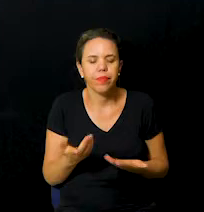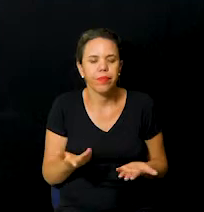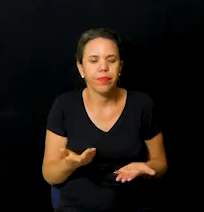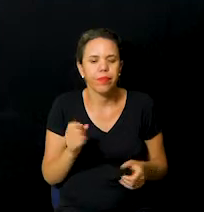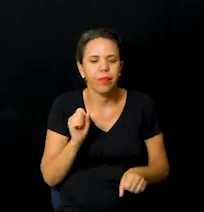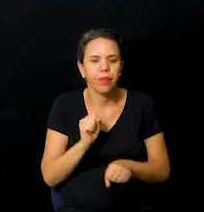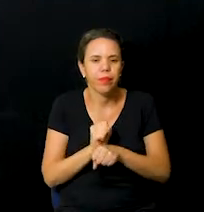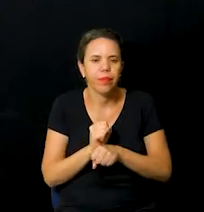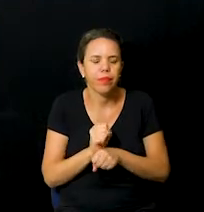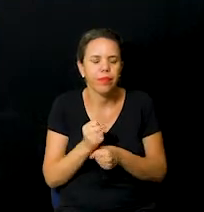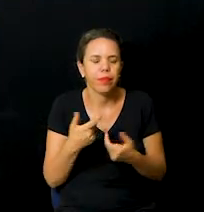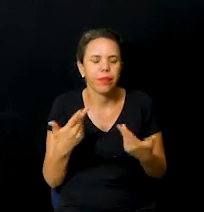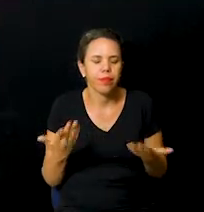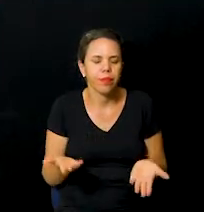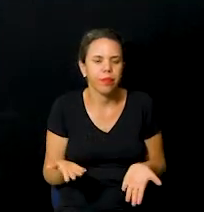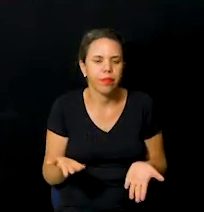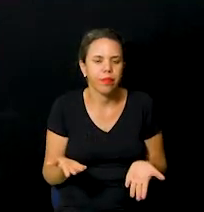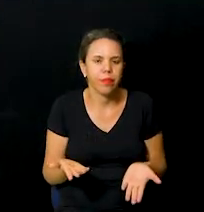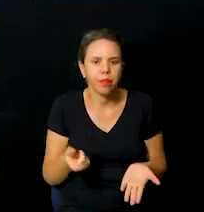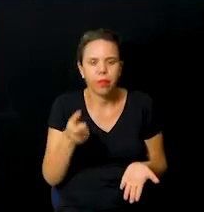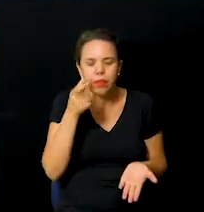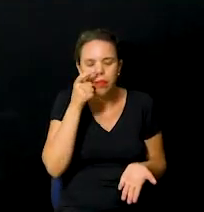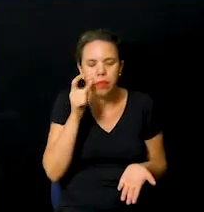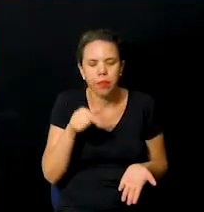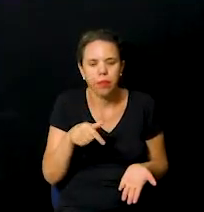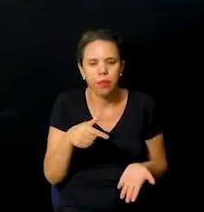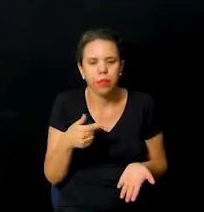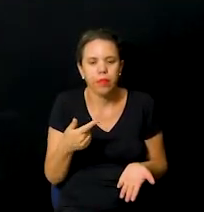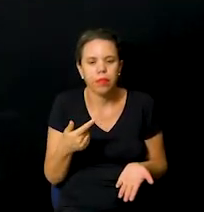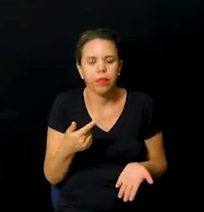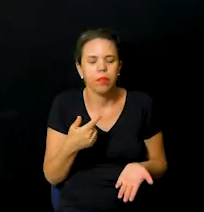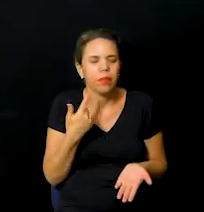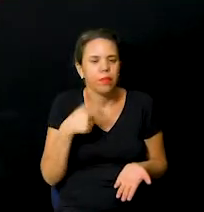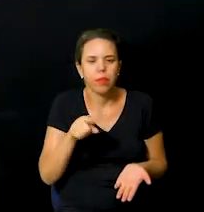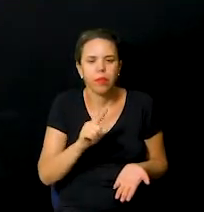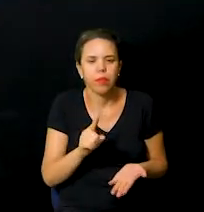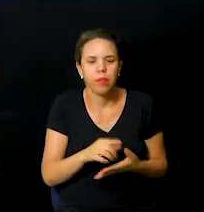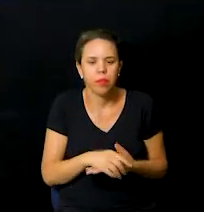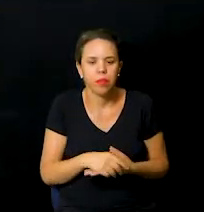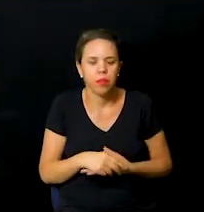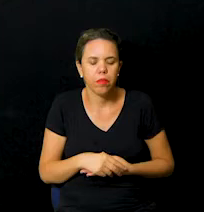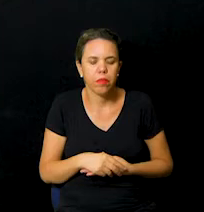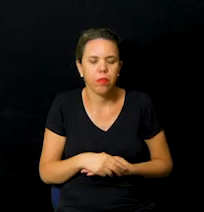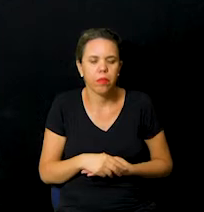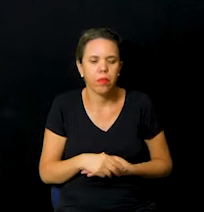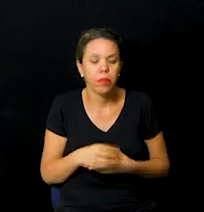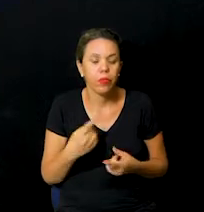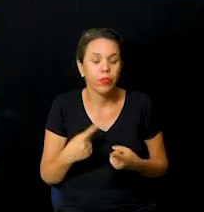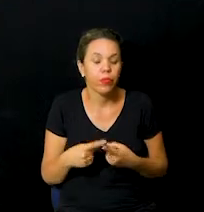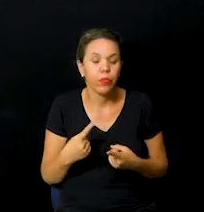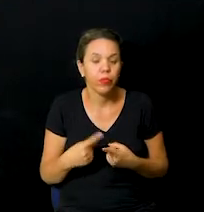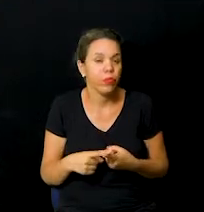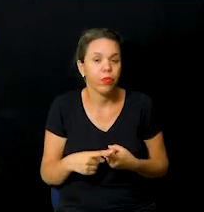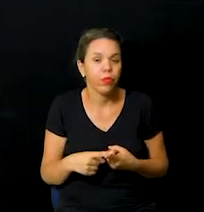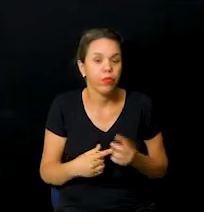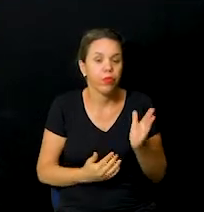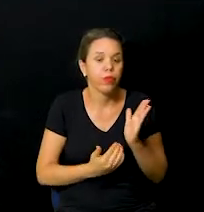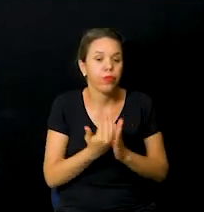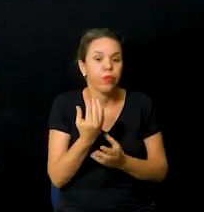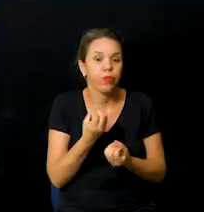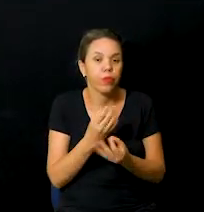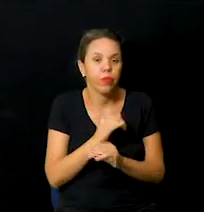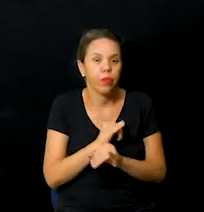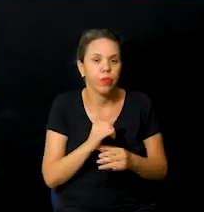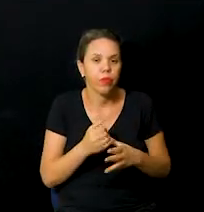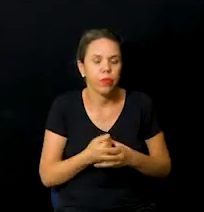Pri, eu tô travada, é tanta coisa que eu tô vendo que eu não vou. Por quê? Porque está